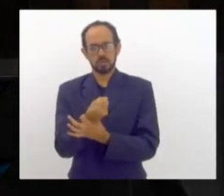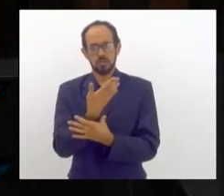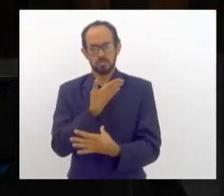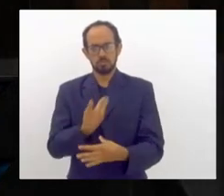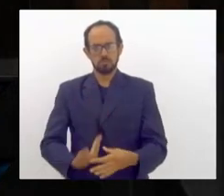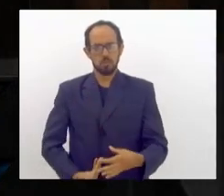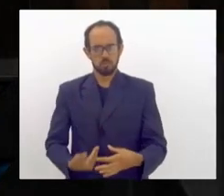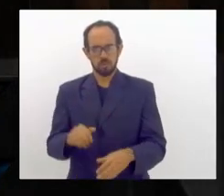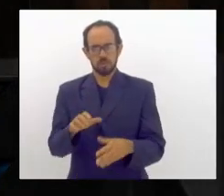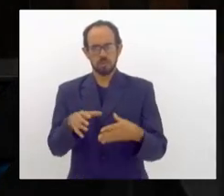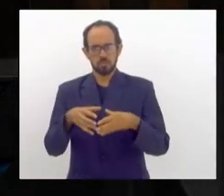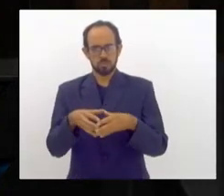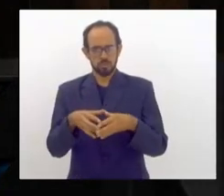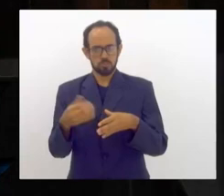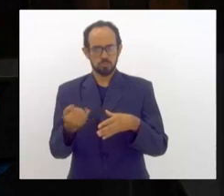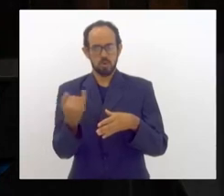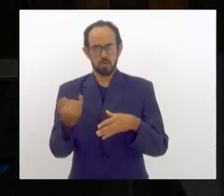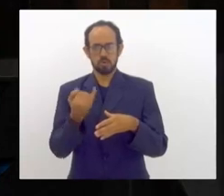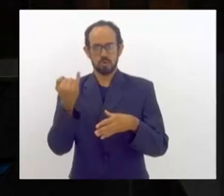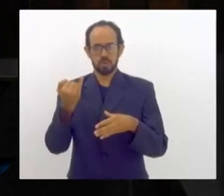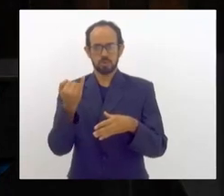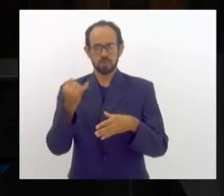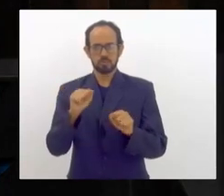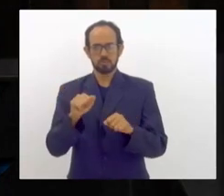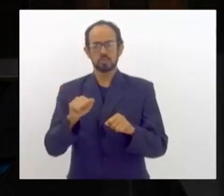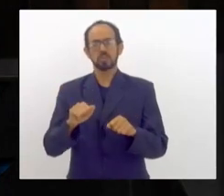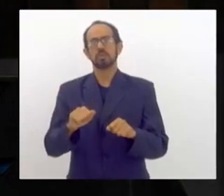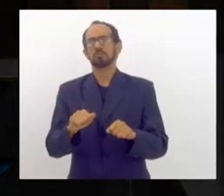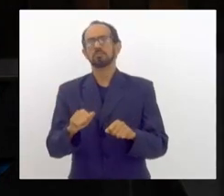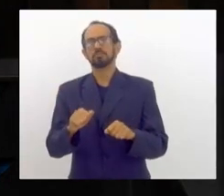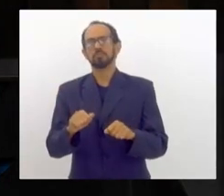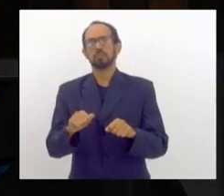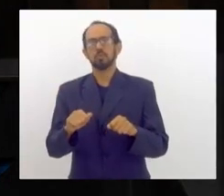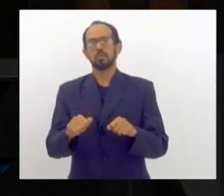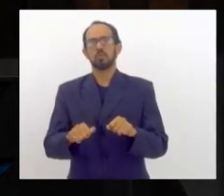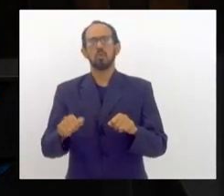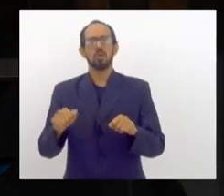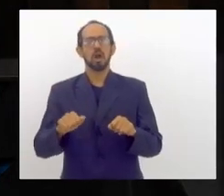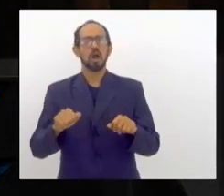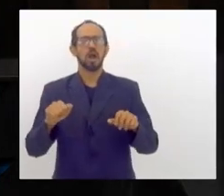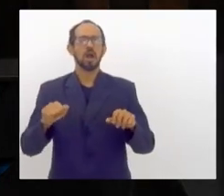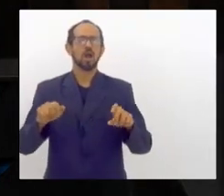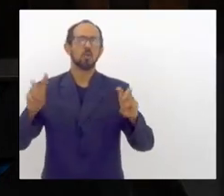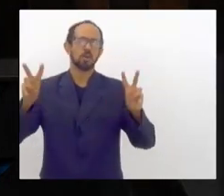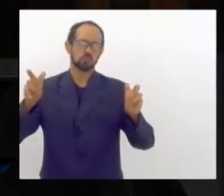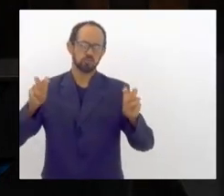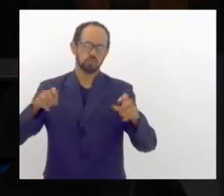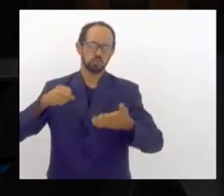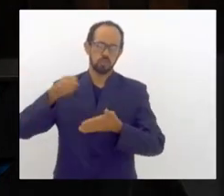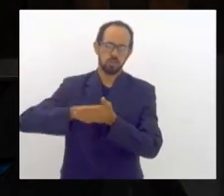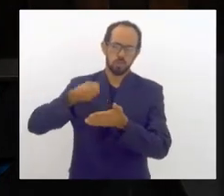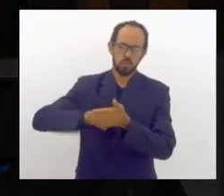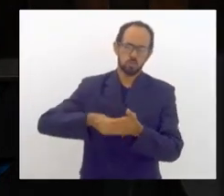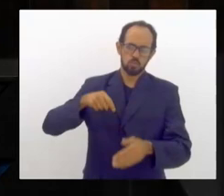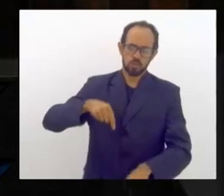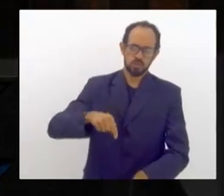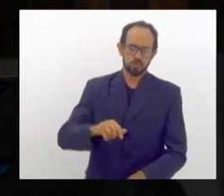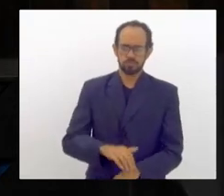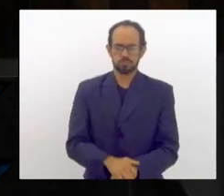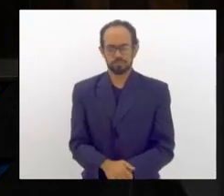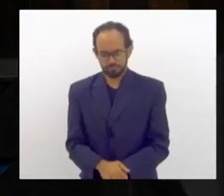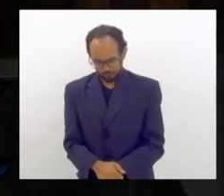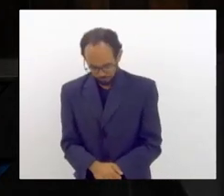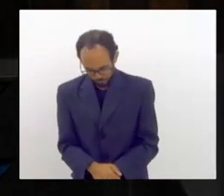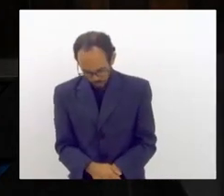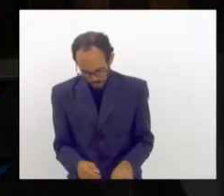extremamente relevante e absolutamente pertinente com a pauta que eu faço aqui na legislatura anterior e farei nessa. Além